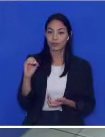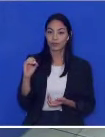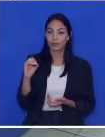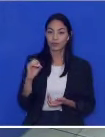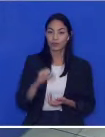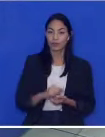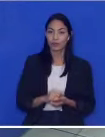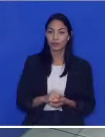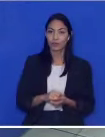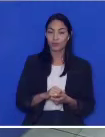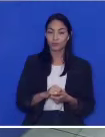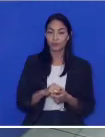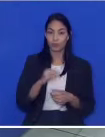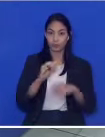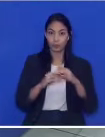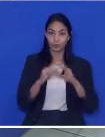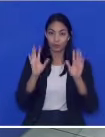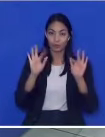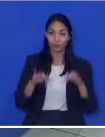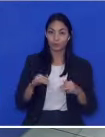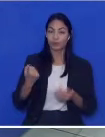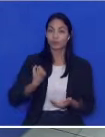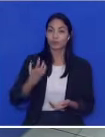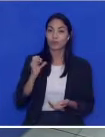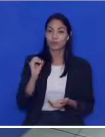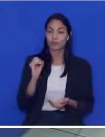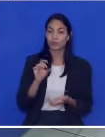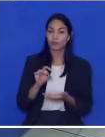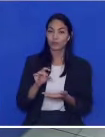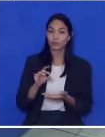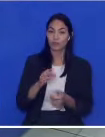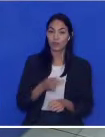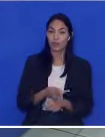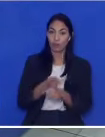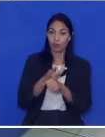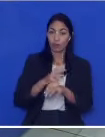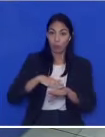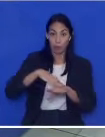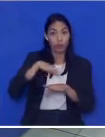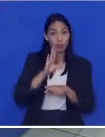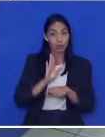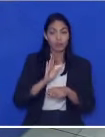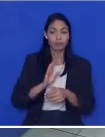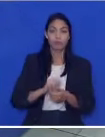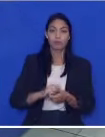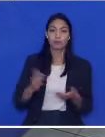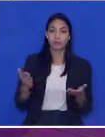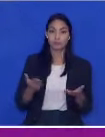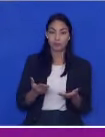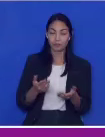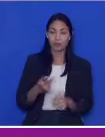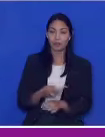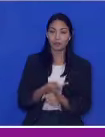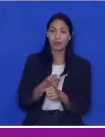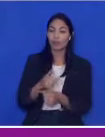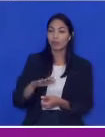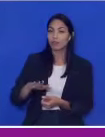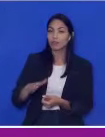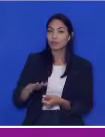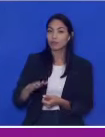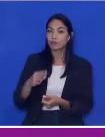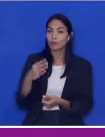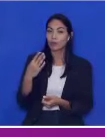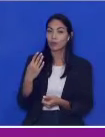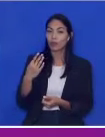2140. Todo o concurso final zero da Loto Fácil conta com um prêmio ainda maior. Hoje, o prêmio estimado na Loto Fácil é